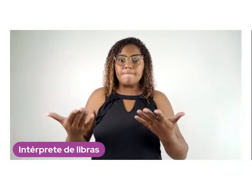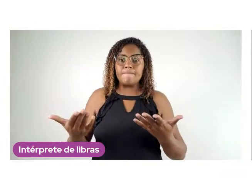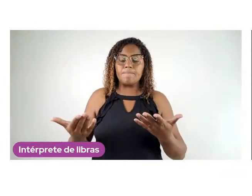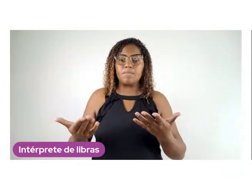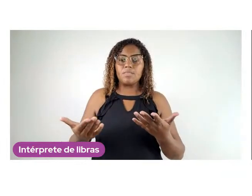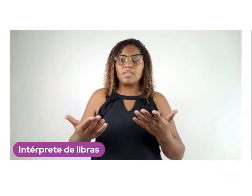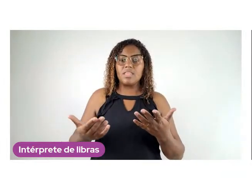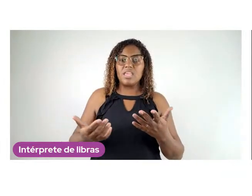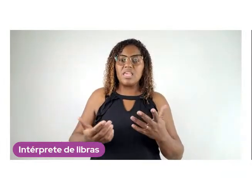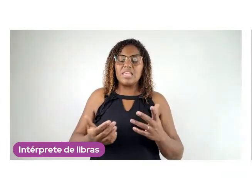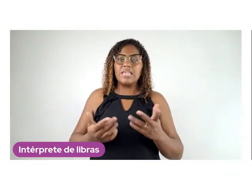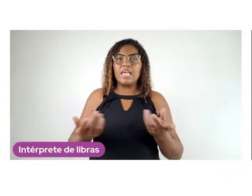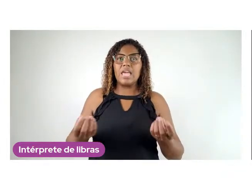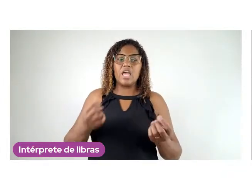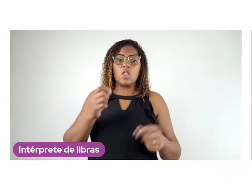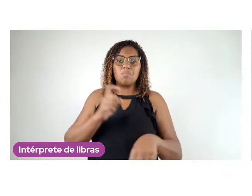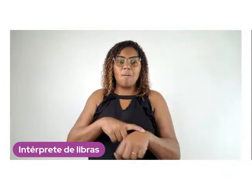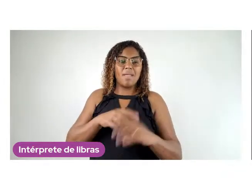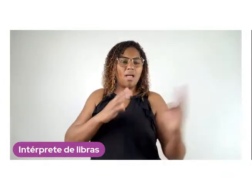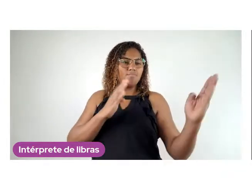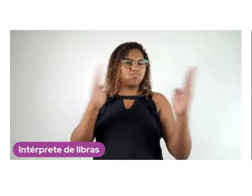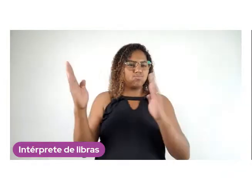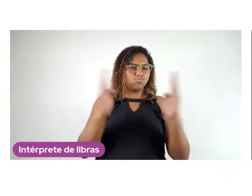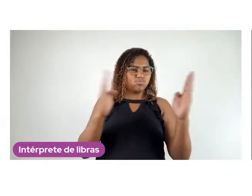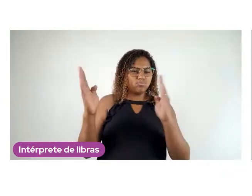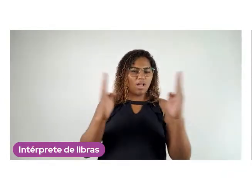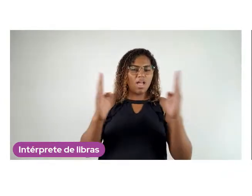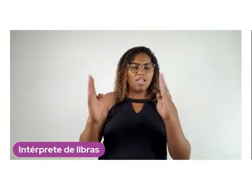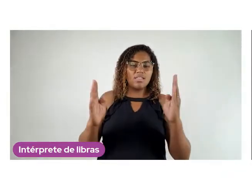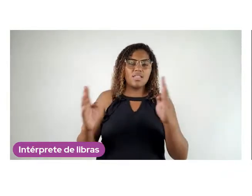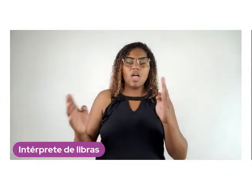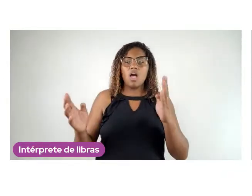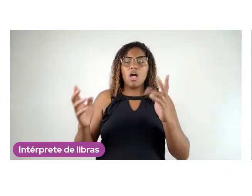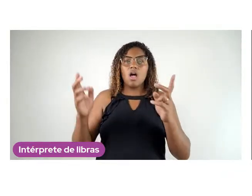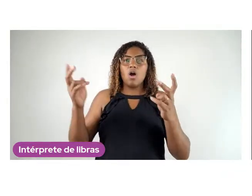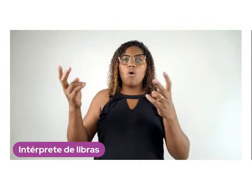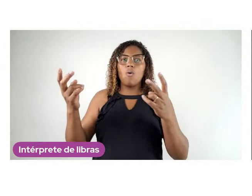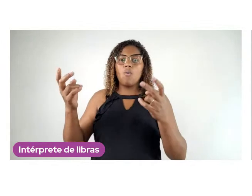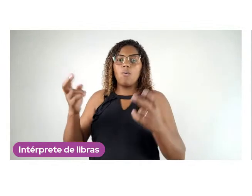Durante esse período de preparação, as versões do relatório